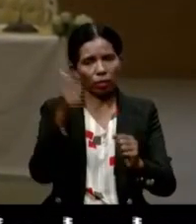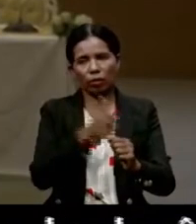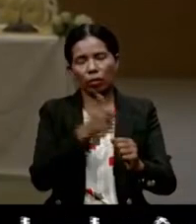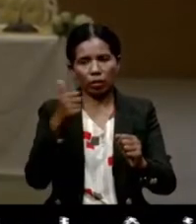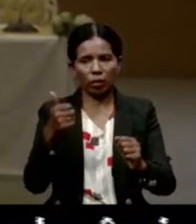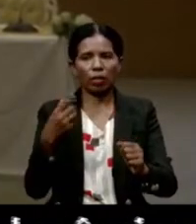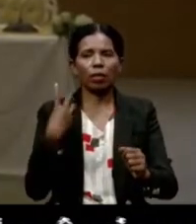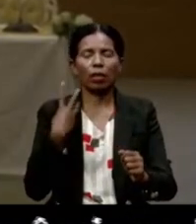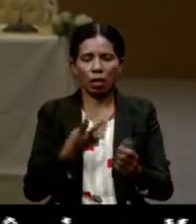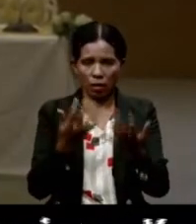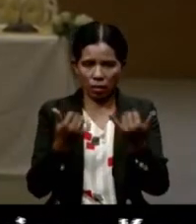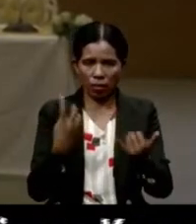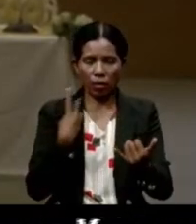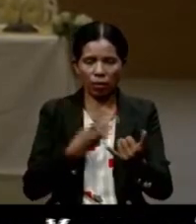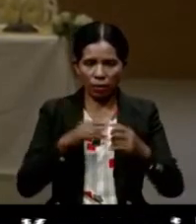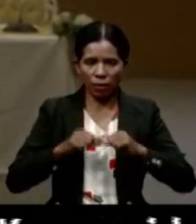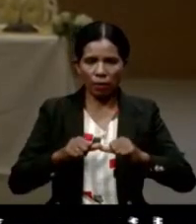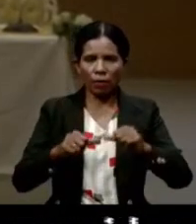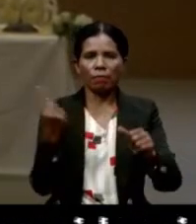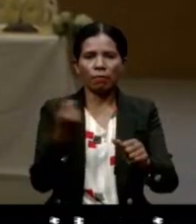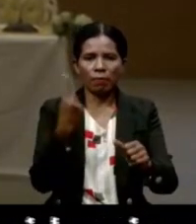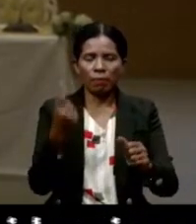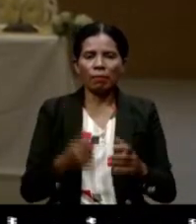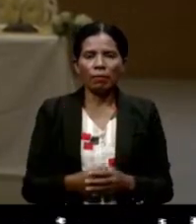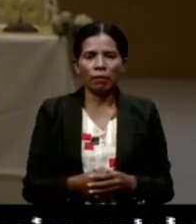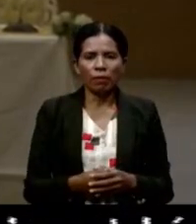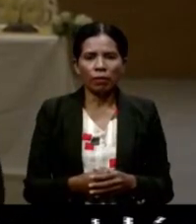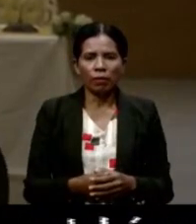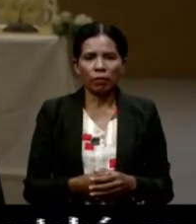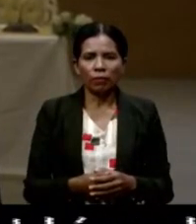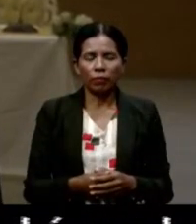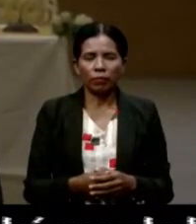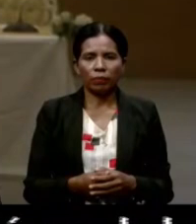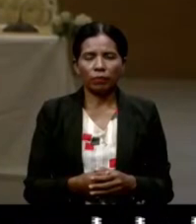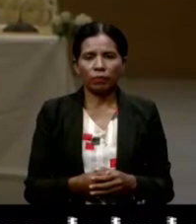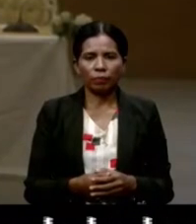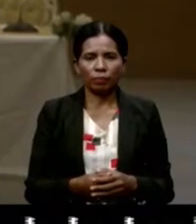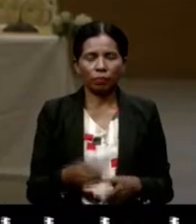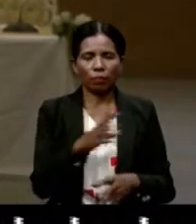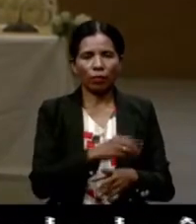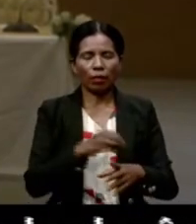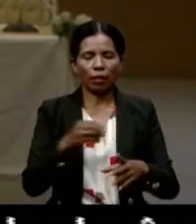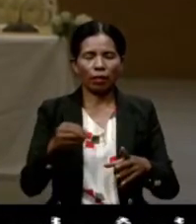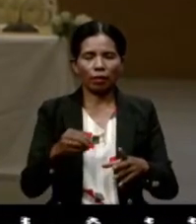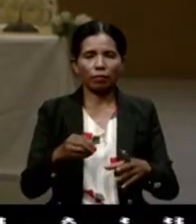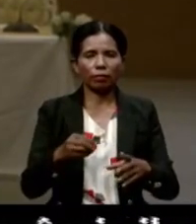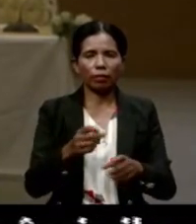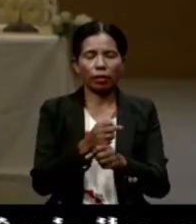e agora ita se continua na fati. E a Rebitsan Café ni ihe o